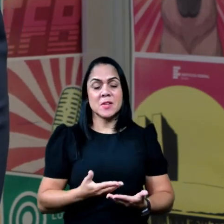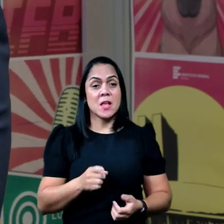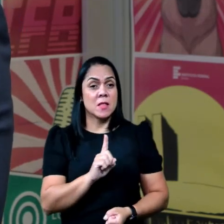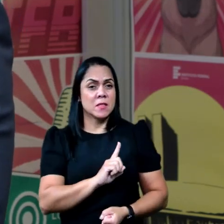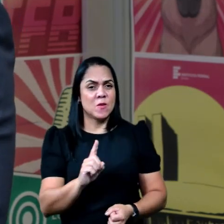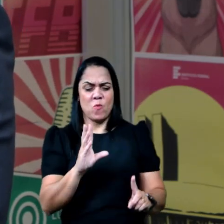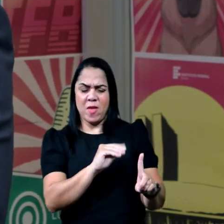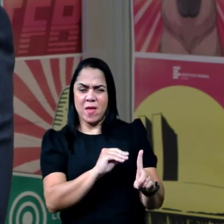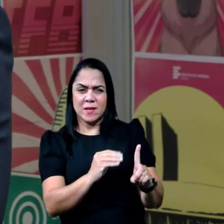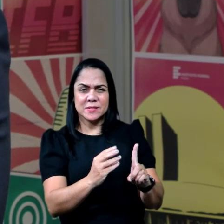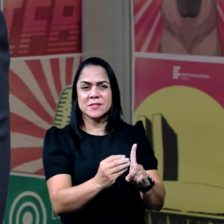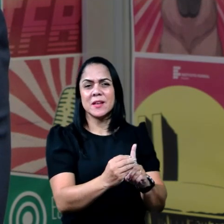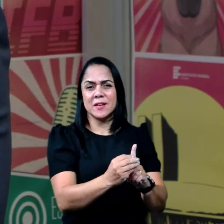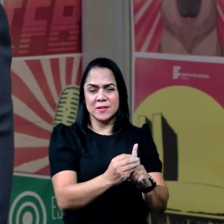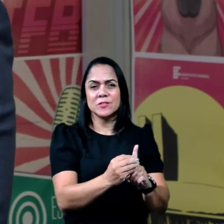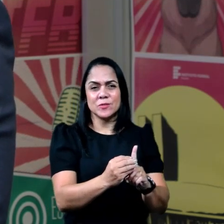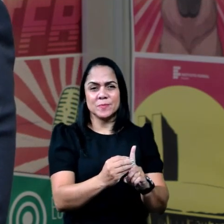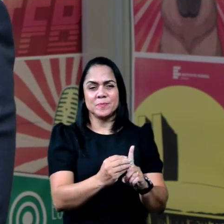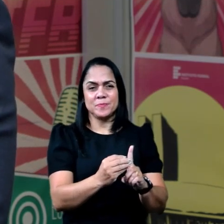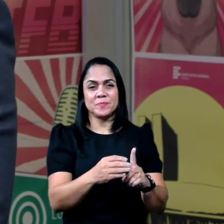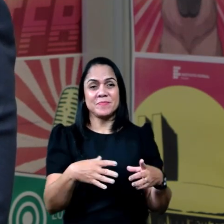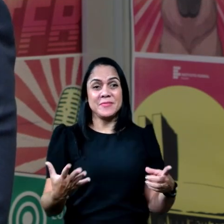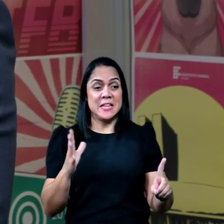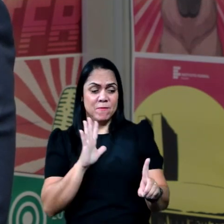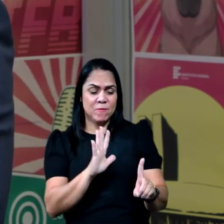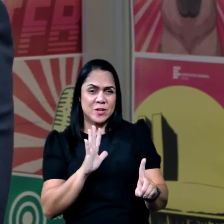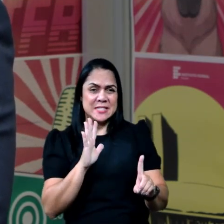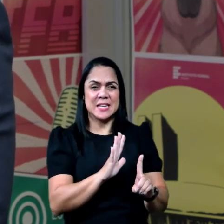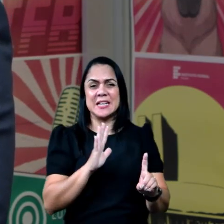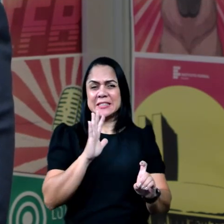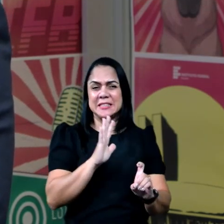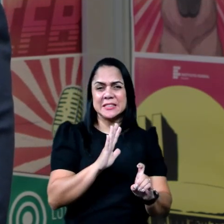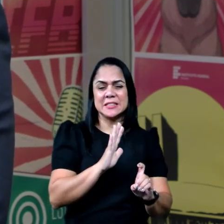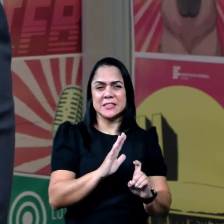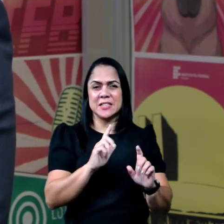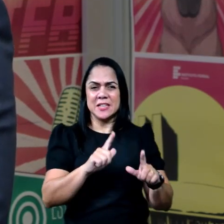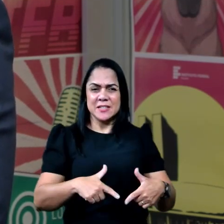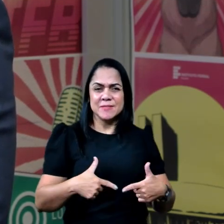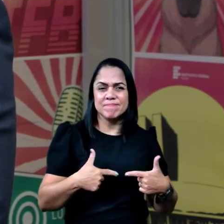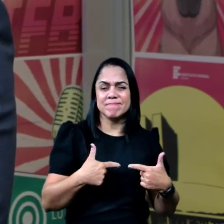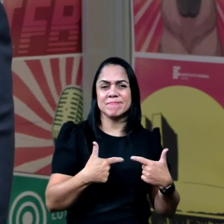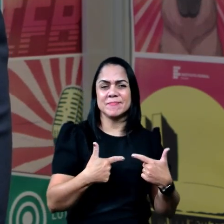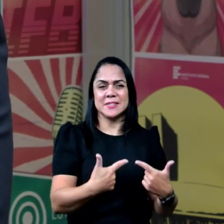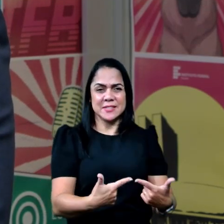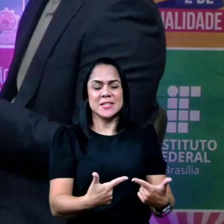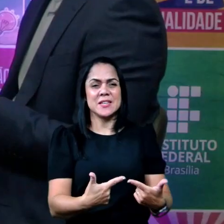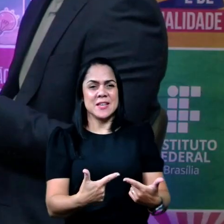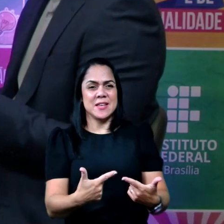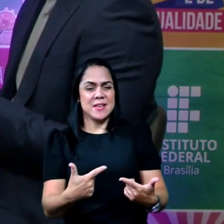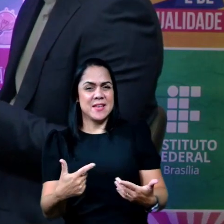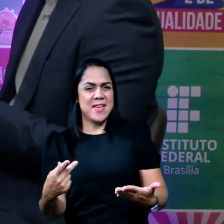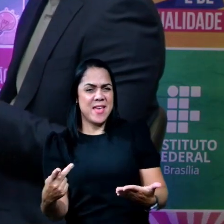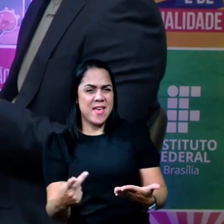assédio. Obviamente que reiterar, é, Insistir, né? insistir de uma forma